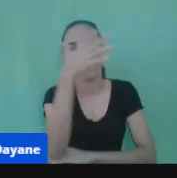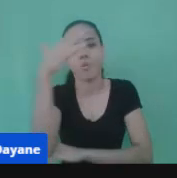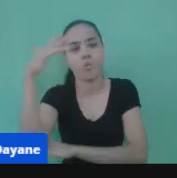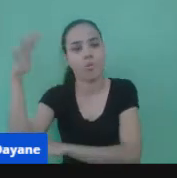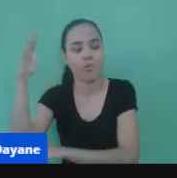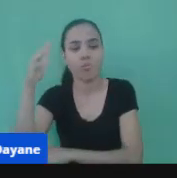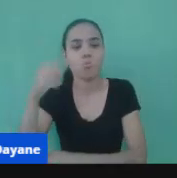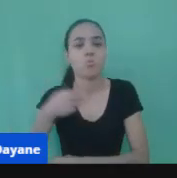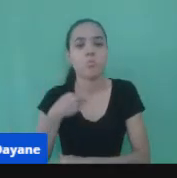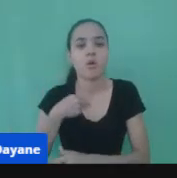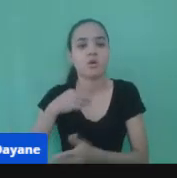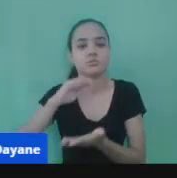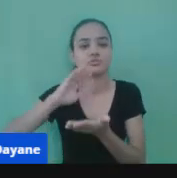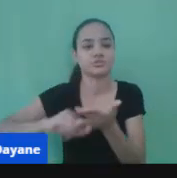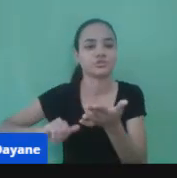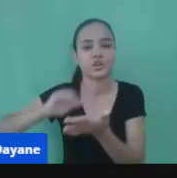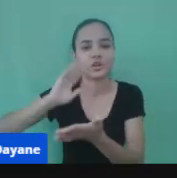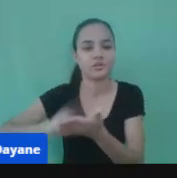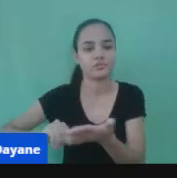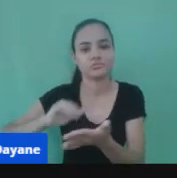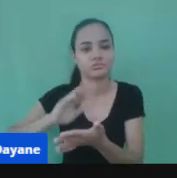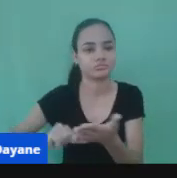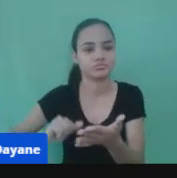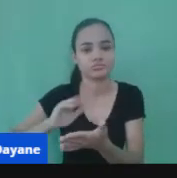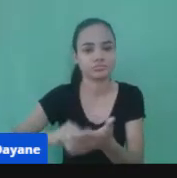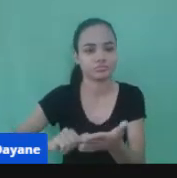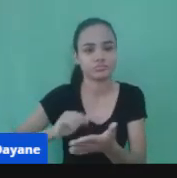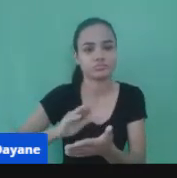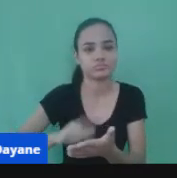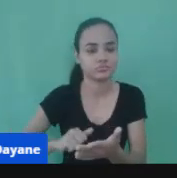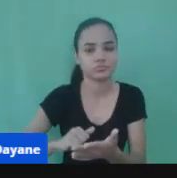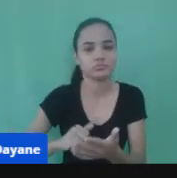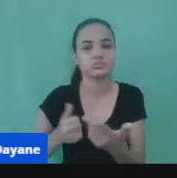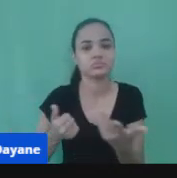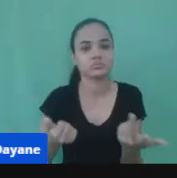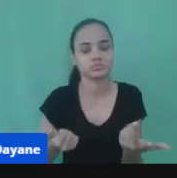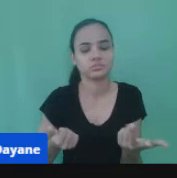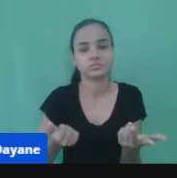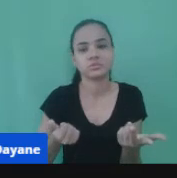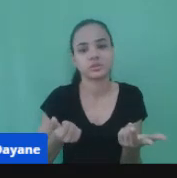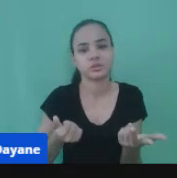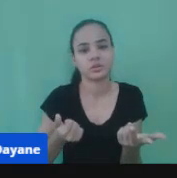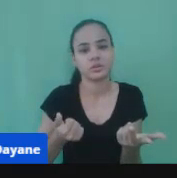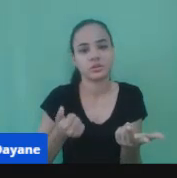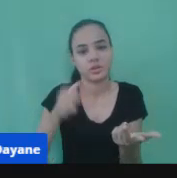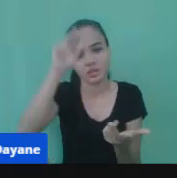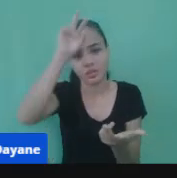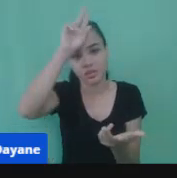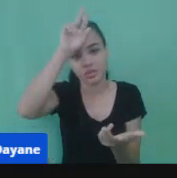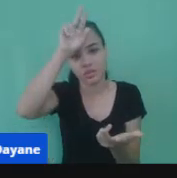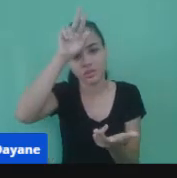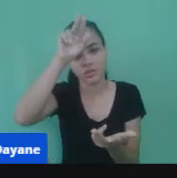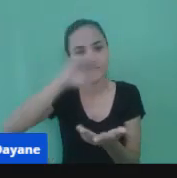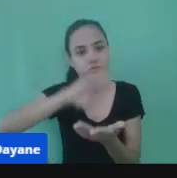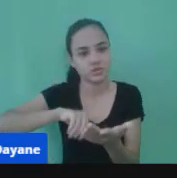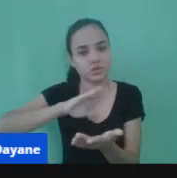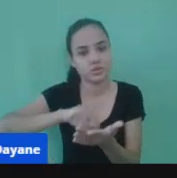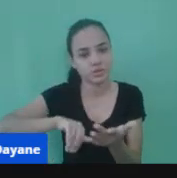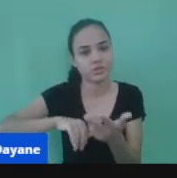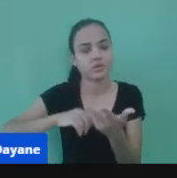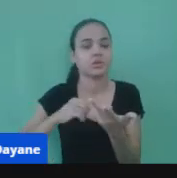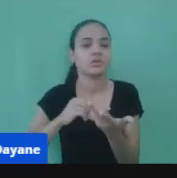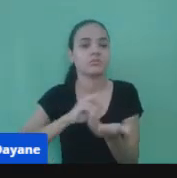dos ecossistemas, achando que essa minha interferência não vai causar mal nenhum. Sempre causa impacto. Agora, eu tenho que saber